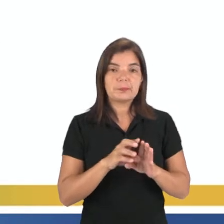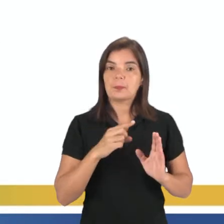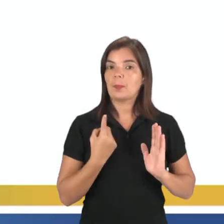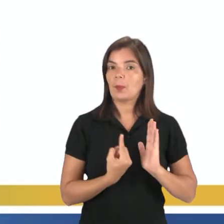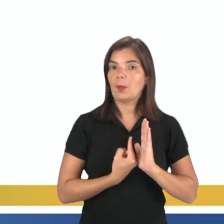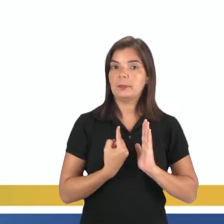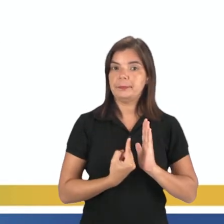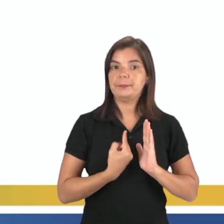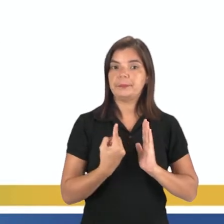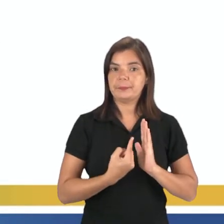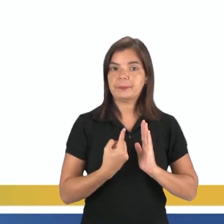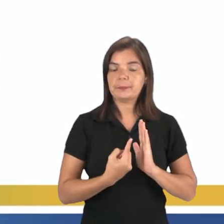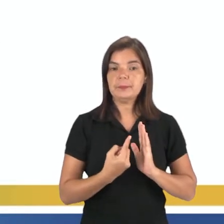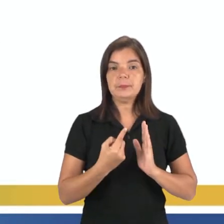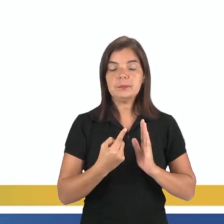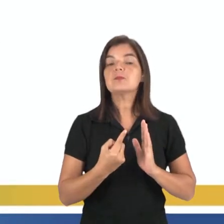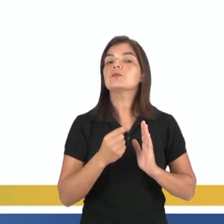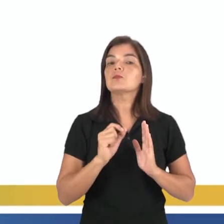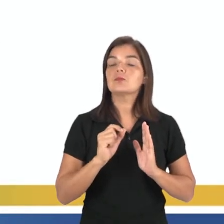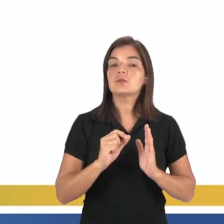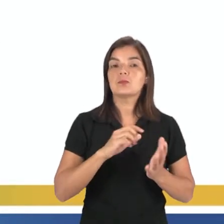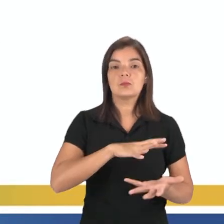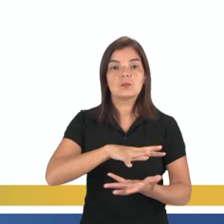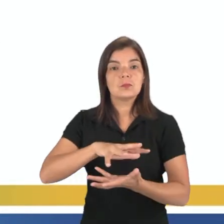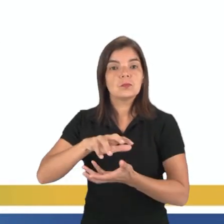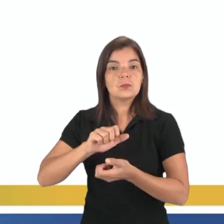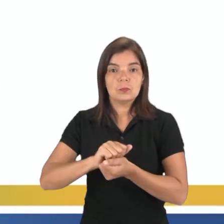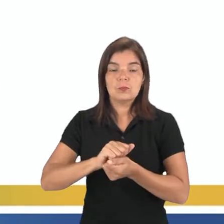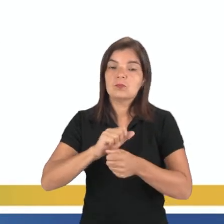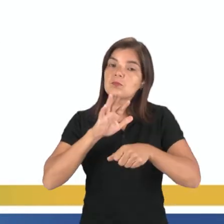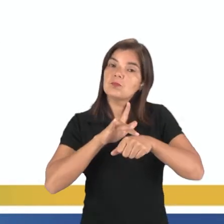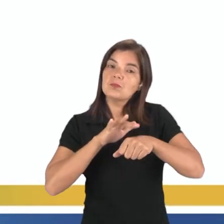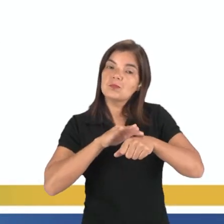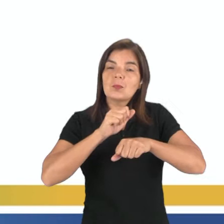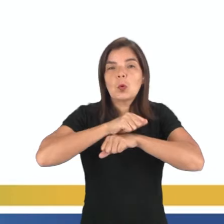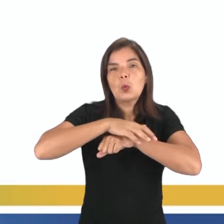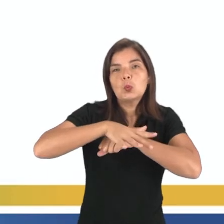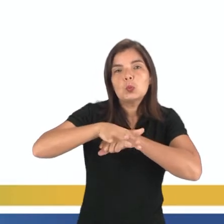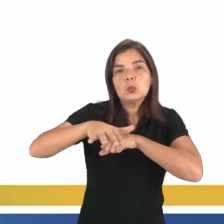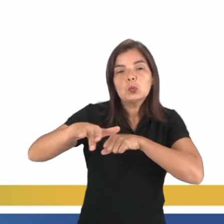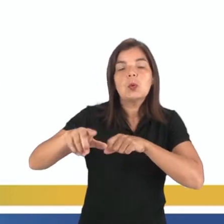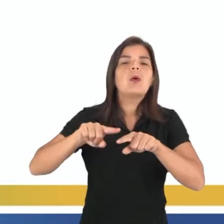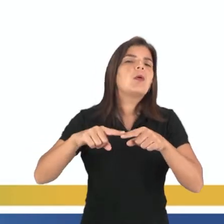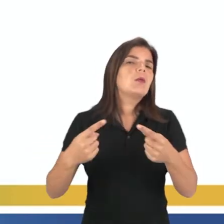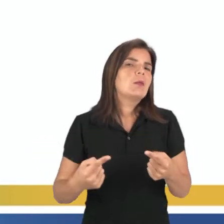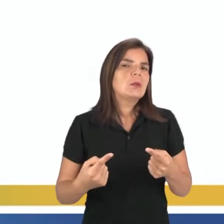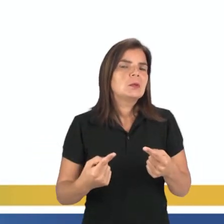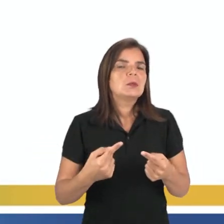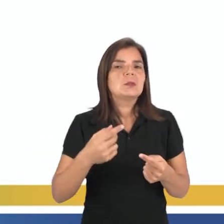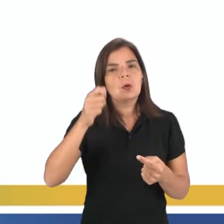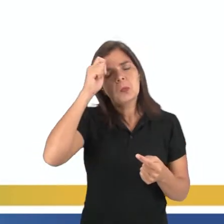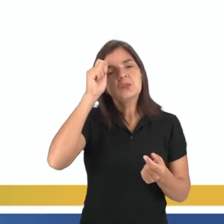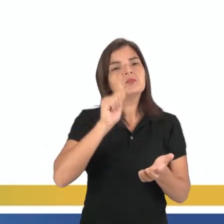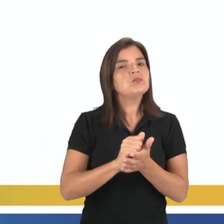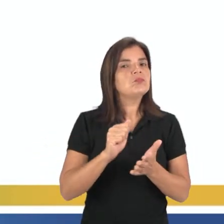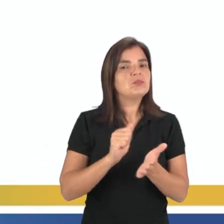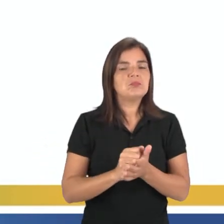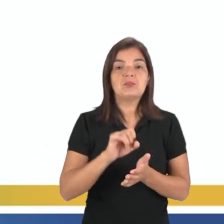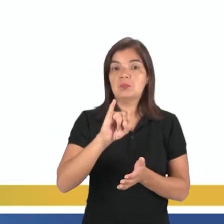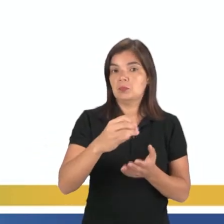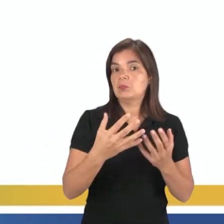isolamento social durante a pandemia. No título, não é possível perceber qual o posicionamento do autor, se